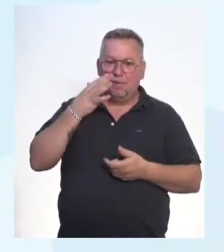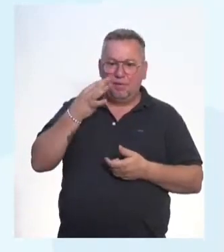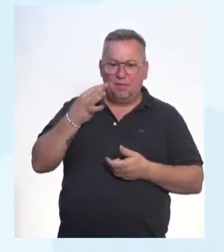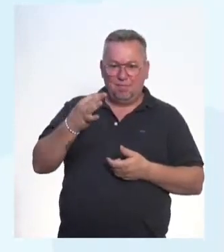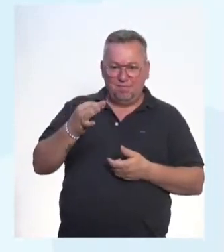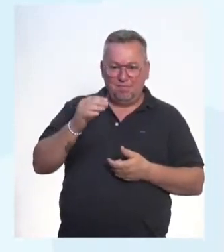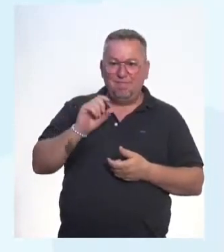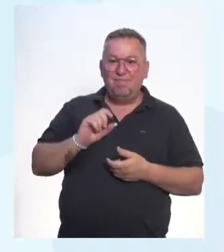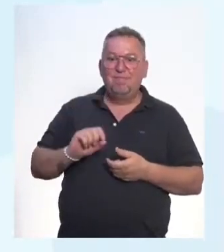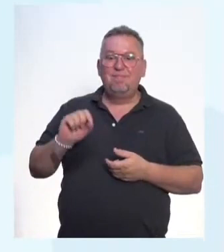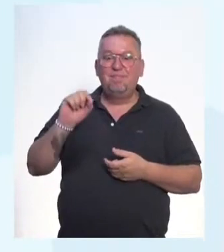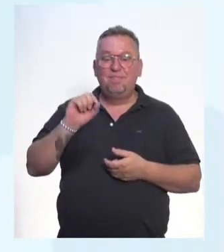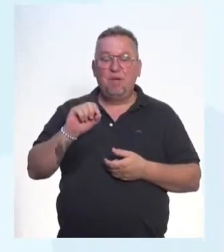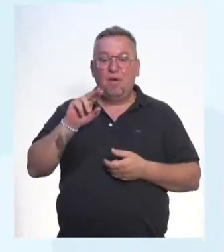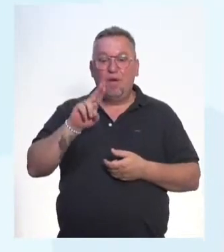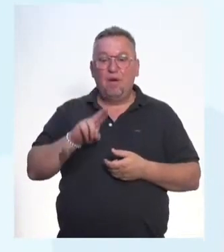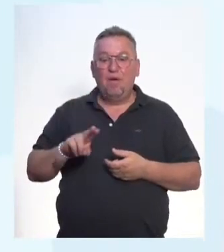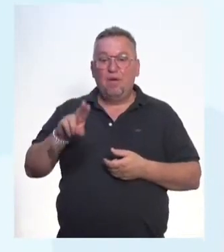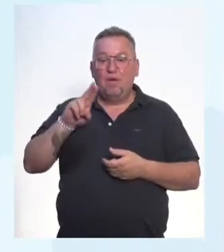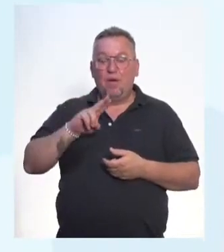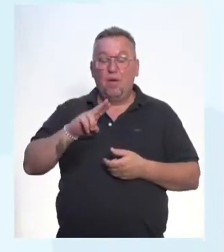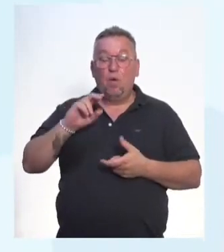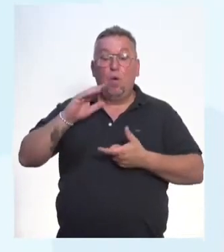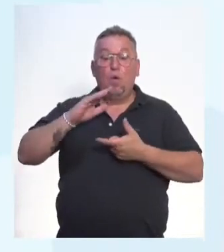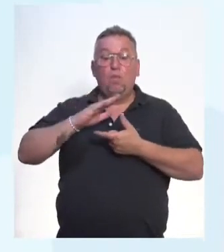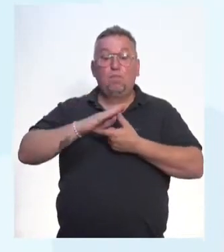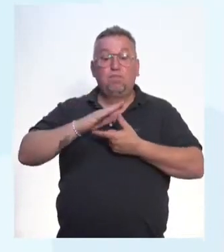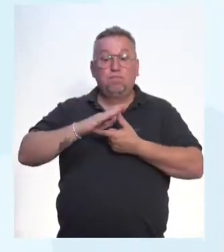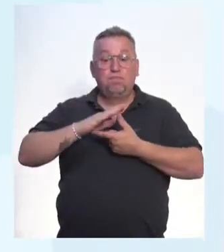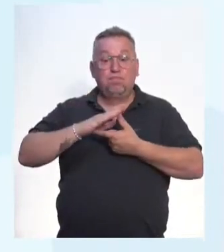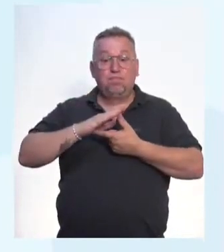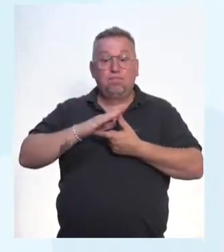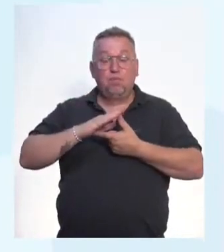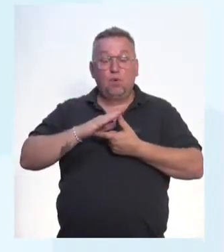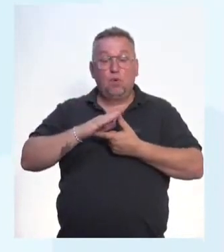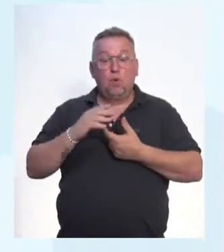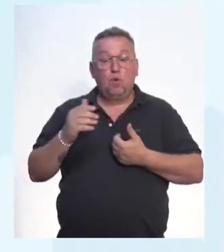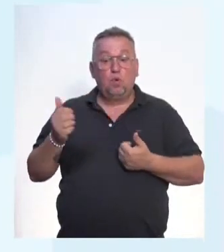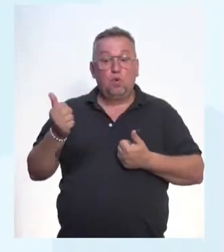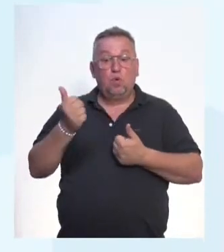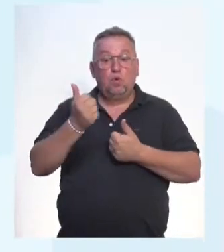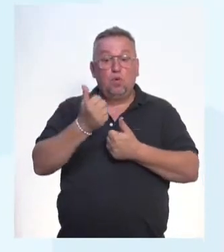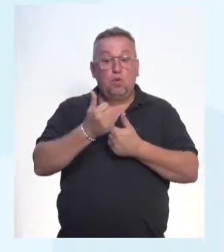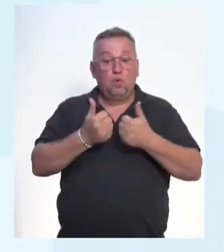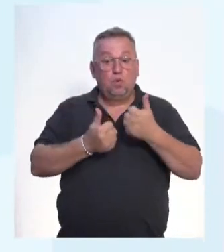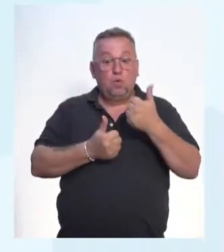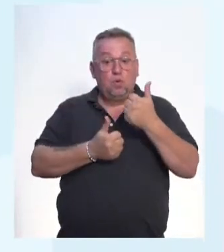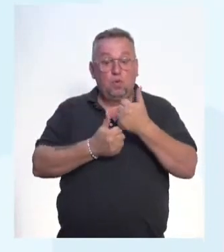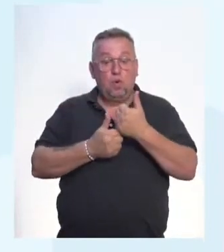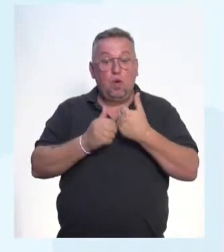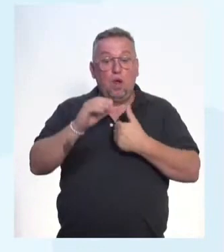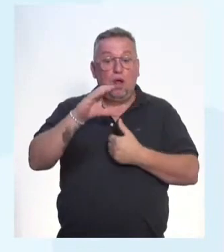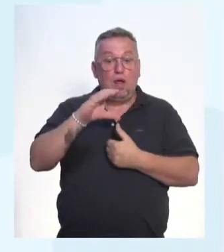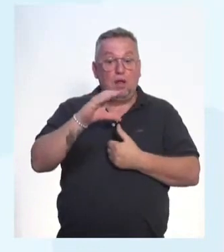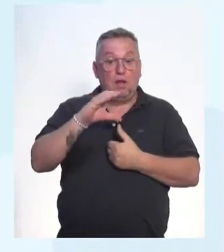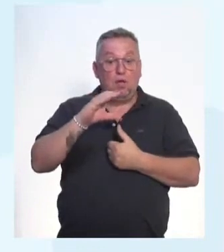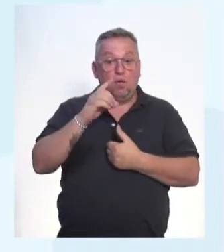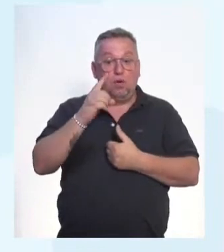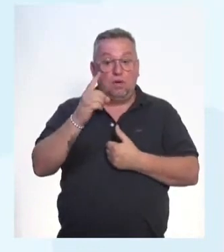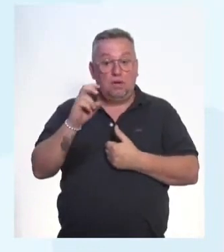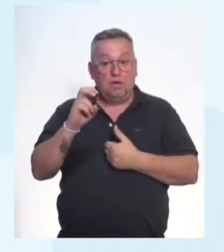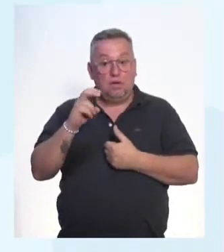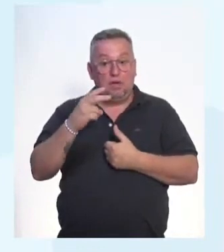Observe que você vai usar o Teorema de Pitágoras, substituir os catetos por 15